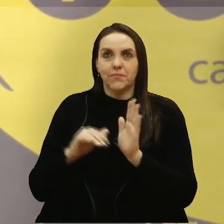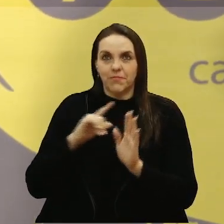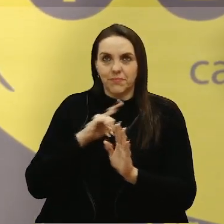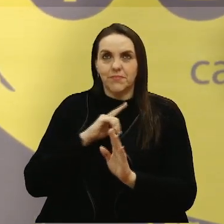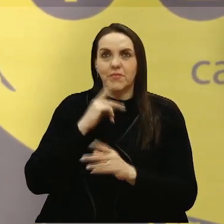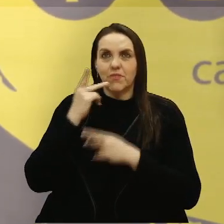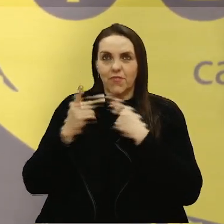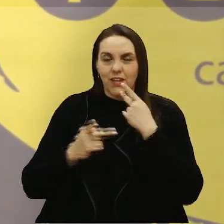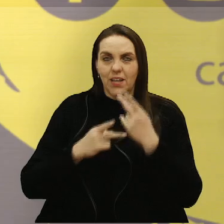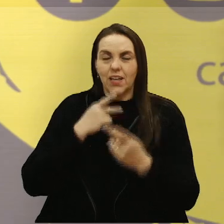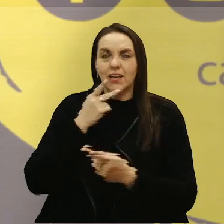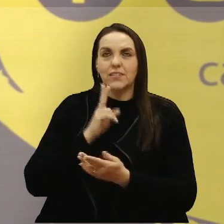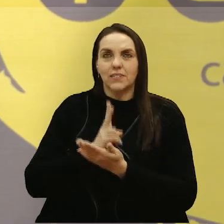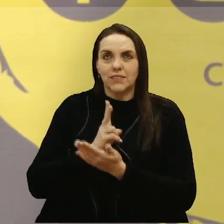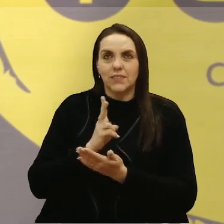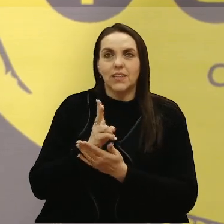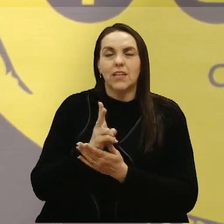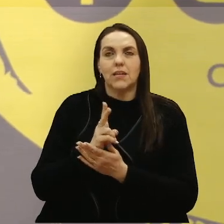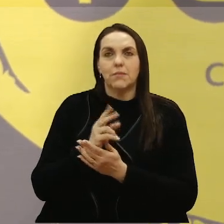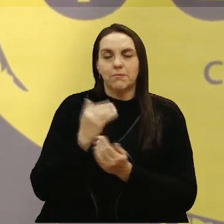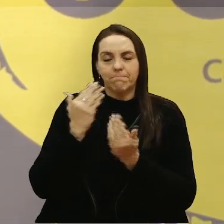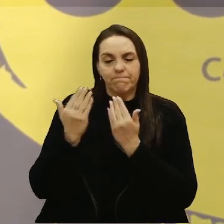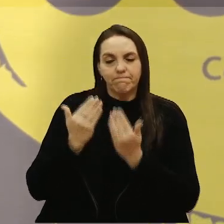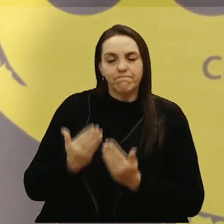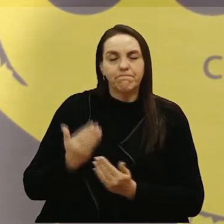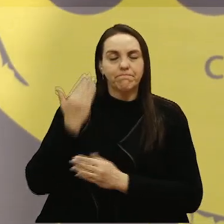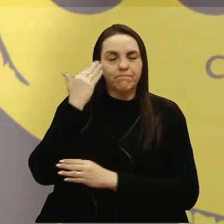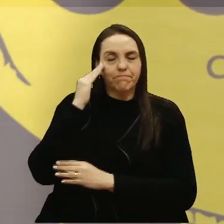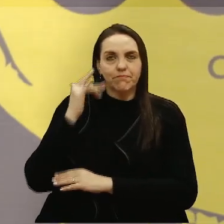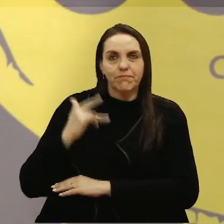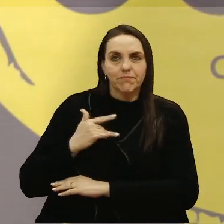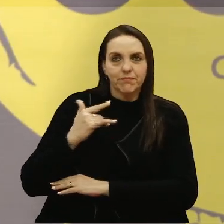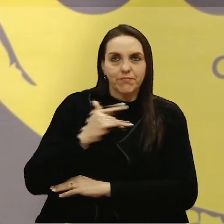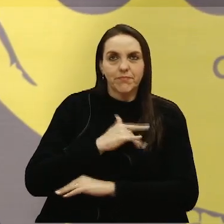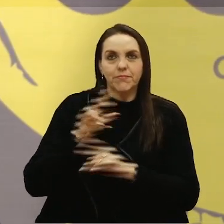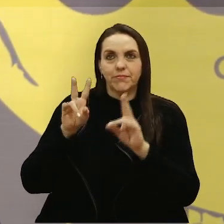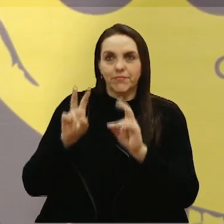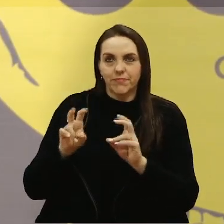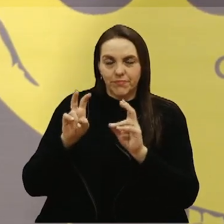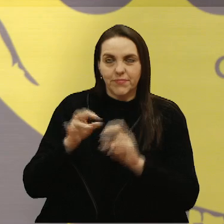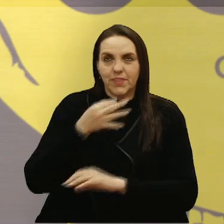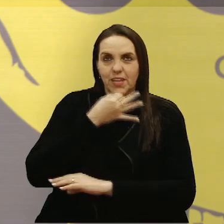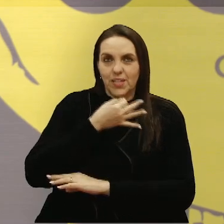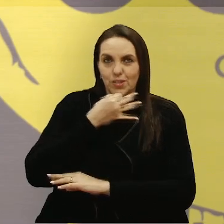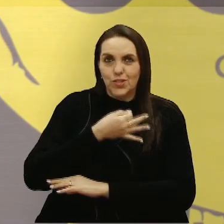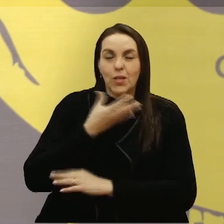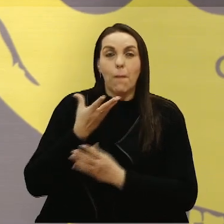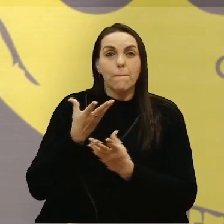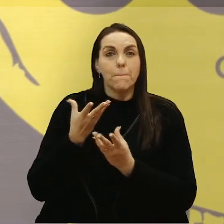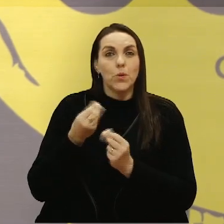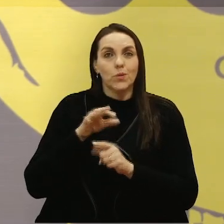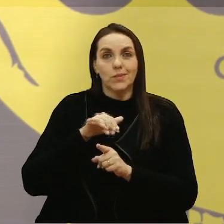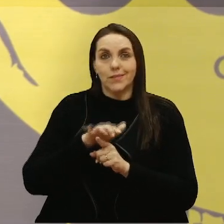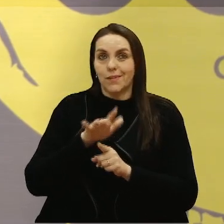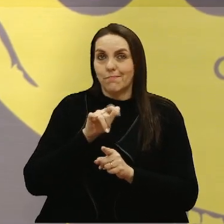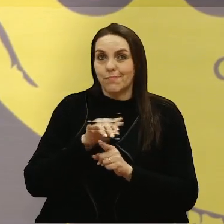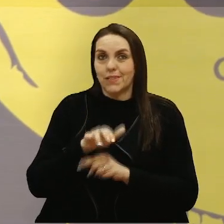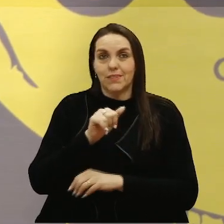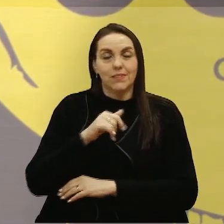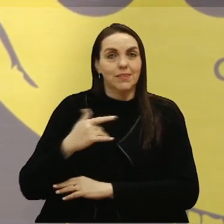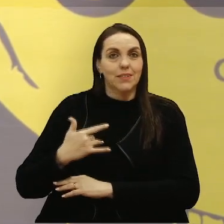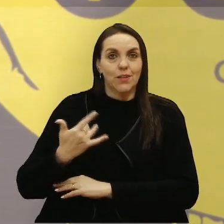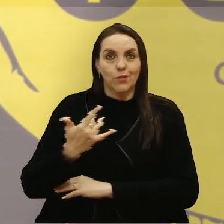falado, debatido, apreciado esse assunto da saúde aqui em Caxias do Sul, né, que a gente está com muitas demandas na área da saúde, até